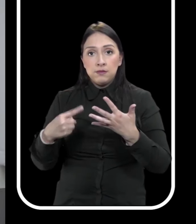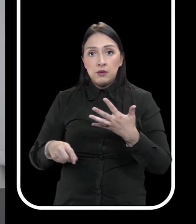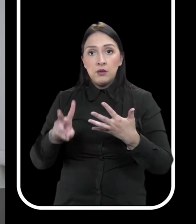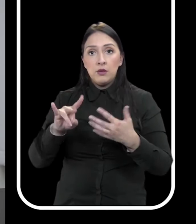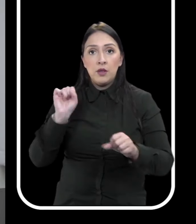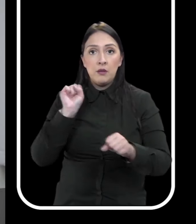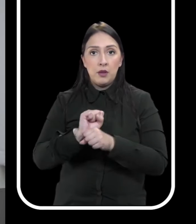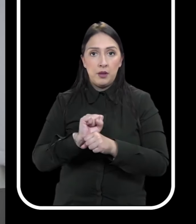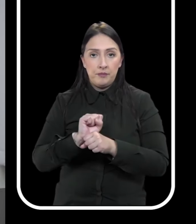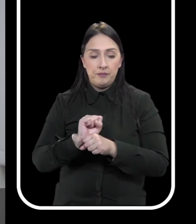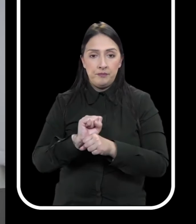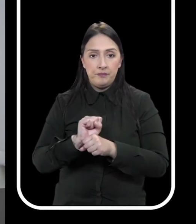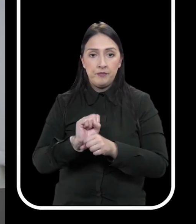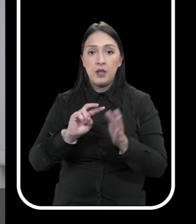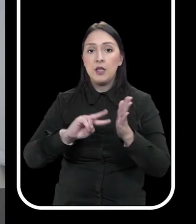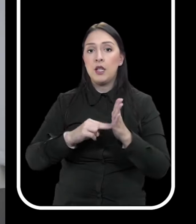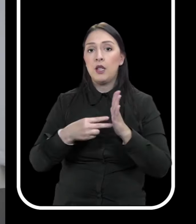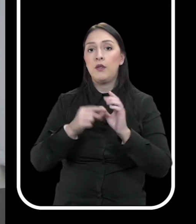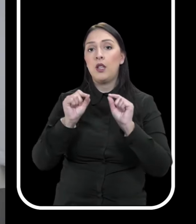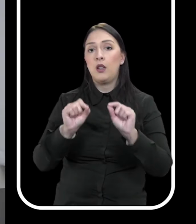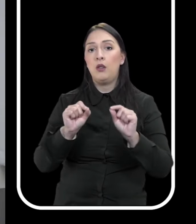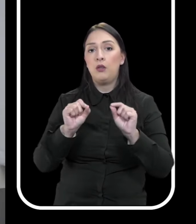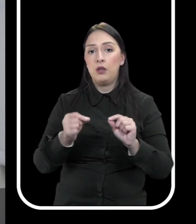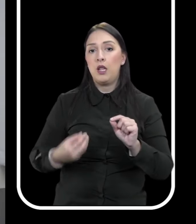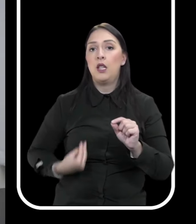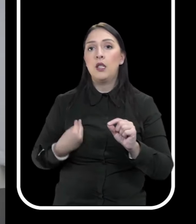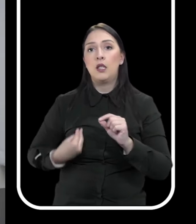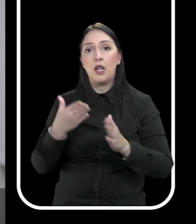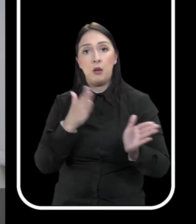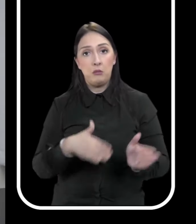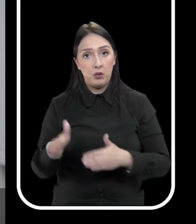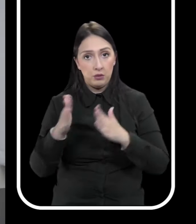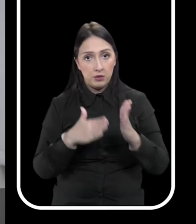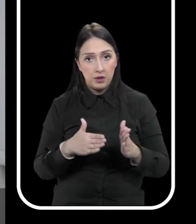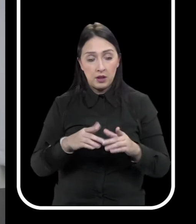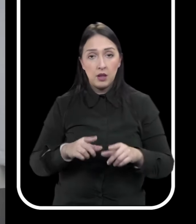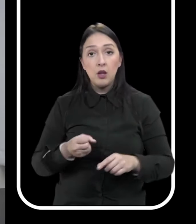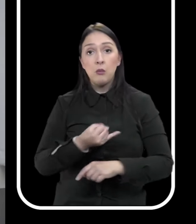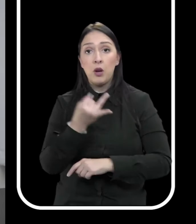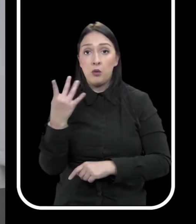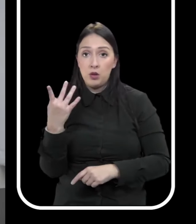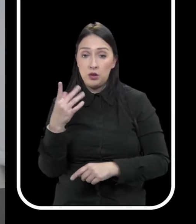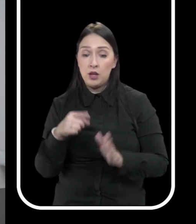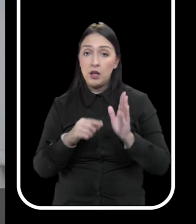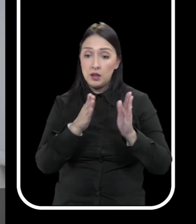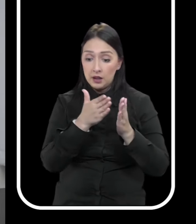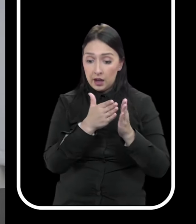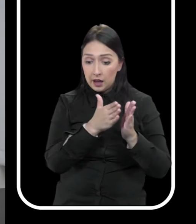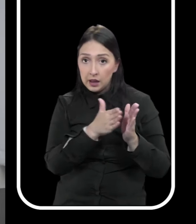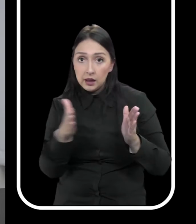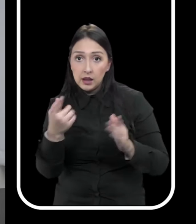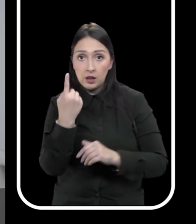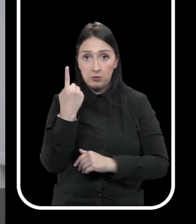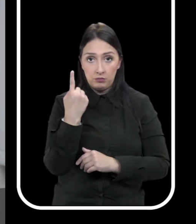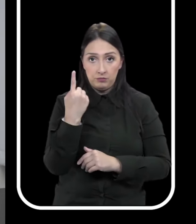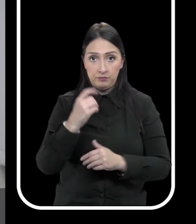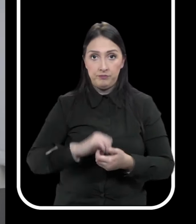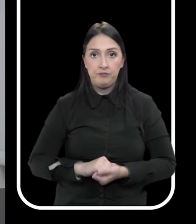aí vai parar. Então, significa o seguinte, estará produzindo uma quantidade X na linha